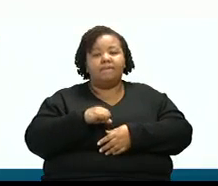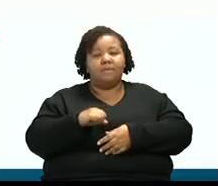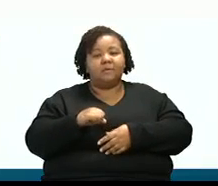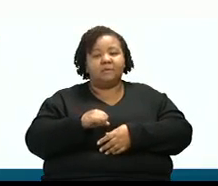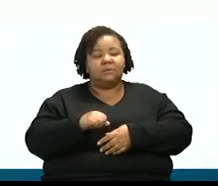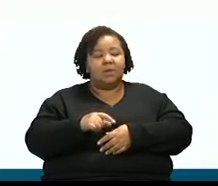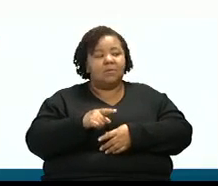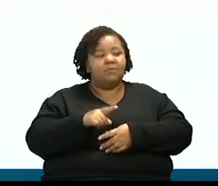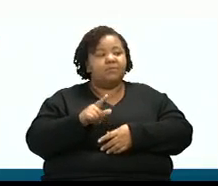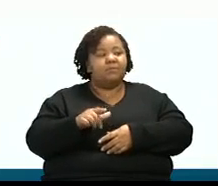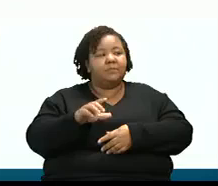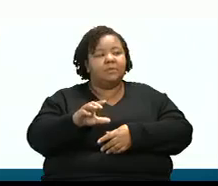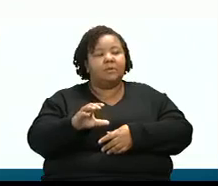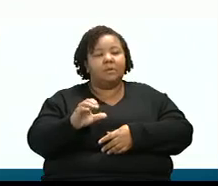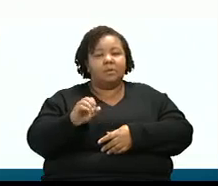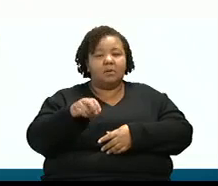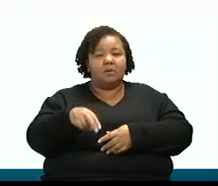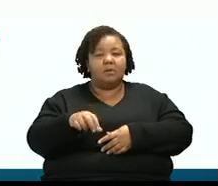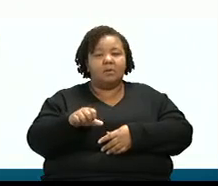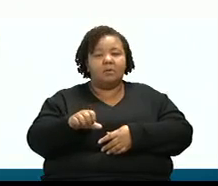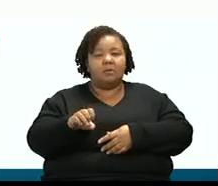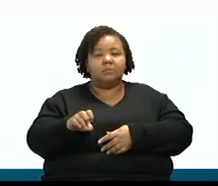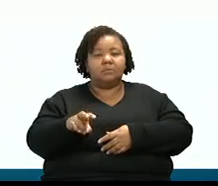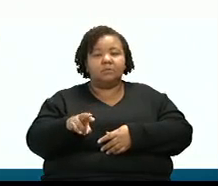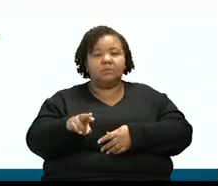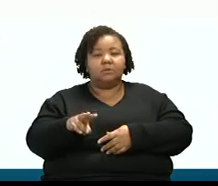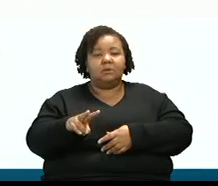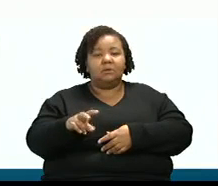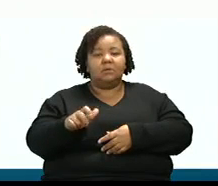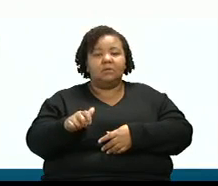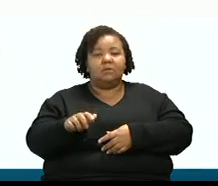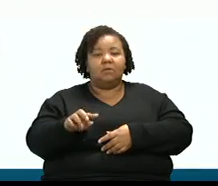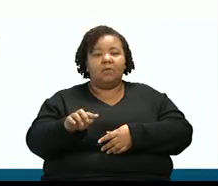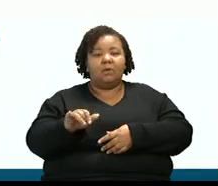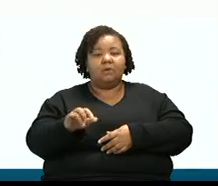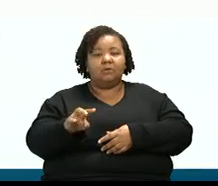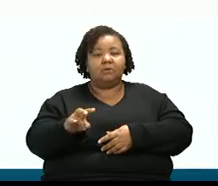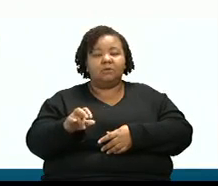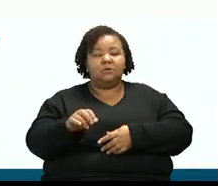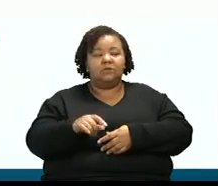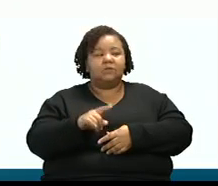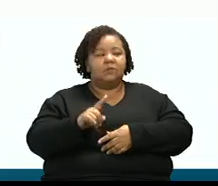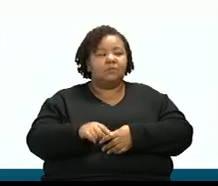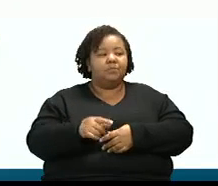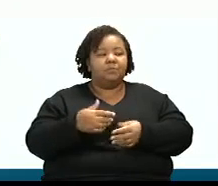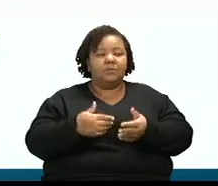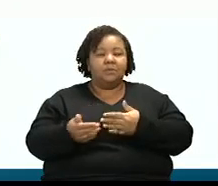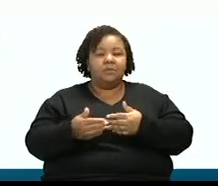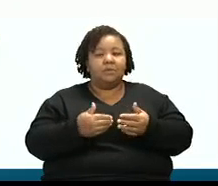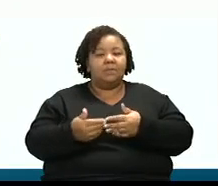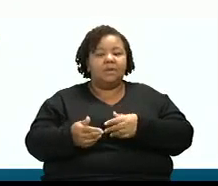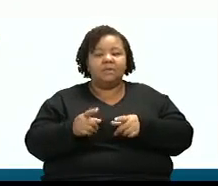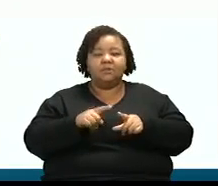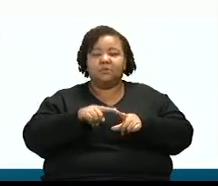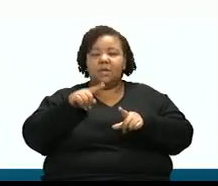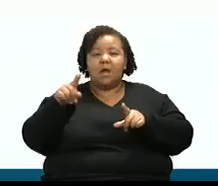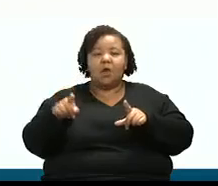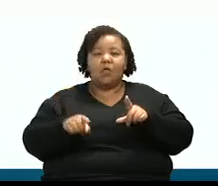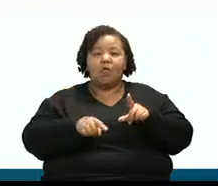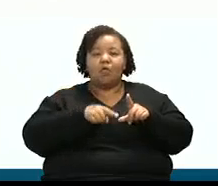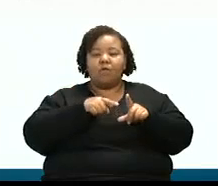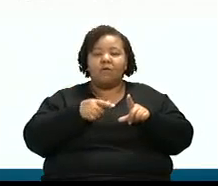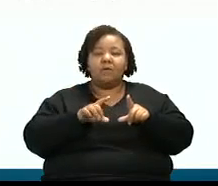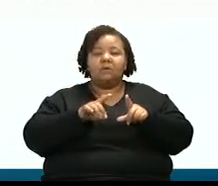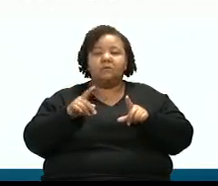se ele é conservativo, a integral de linha desse campo sobre qualquer curva independe da curva, depende somente